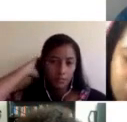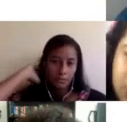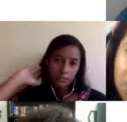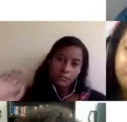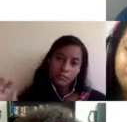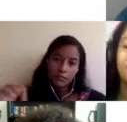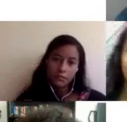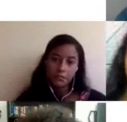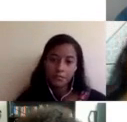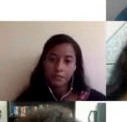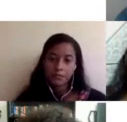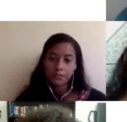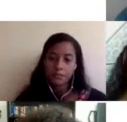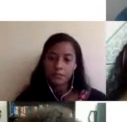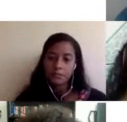literais, por Cosson.